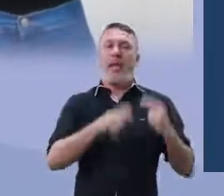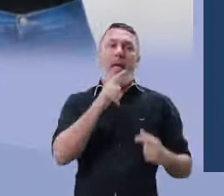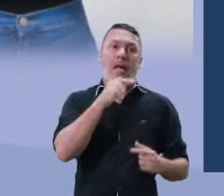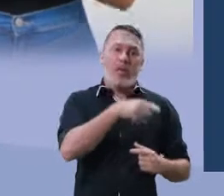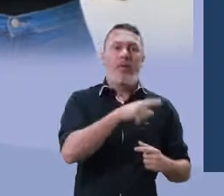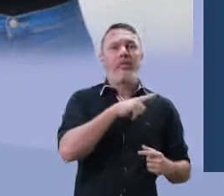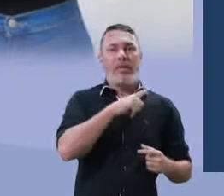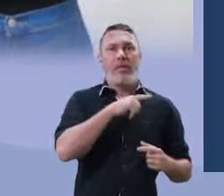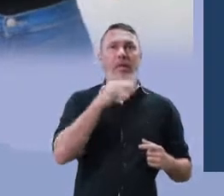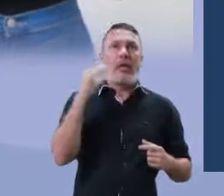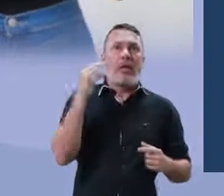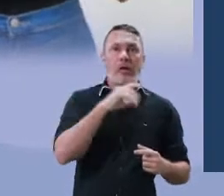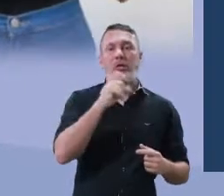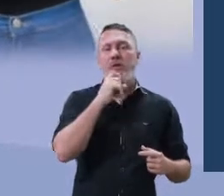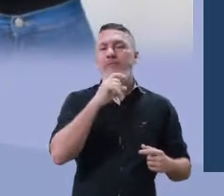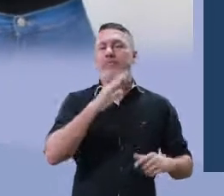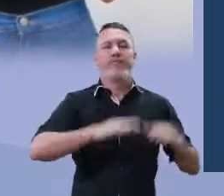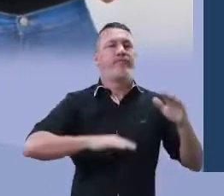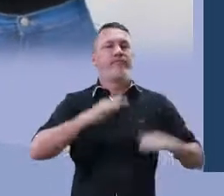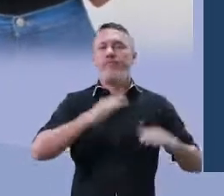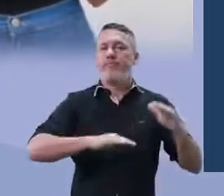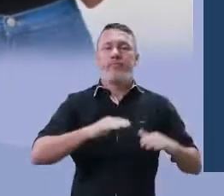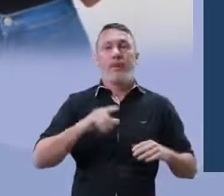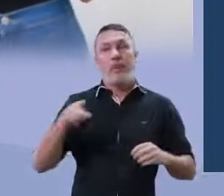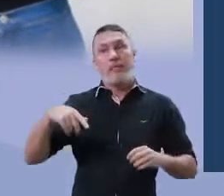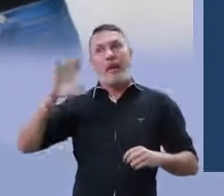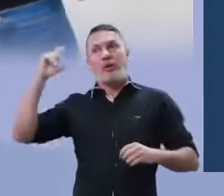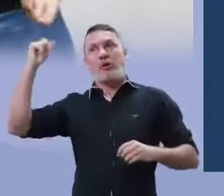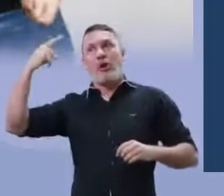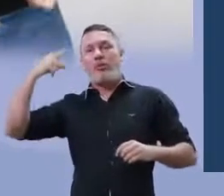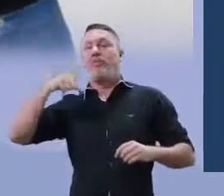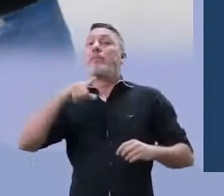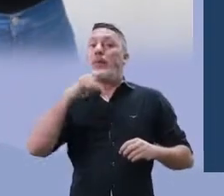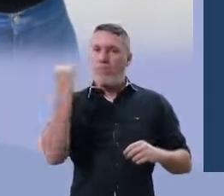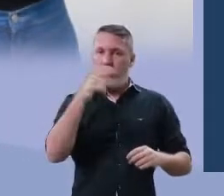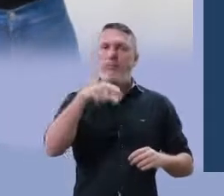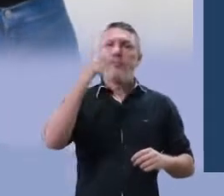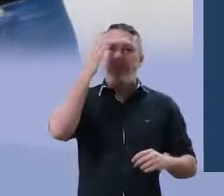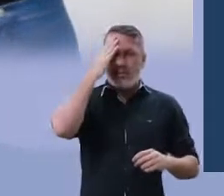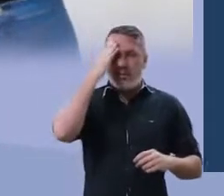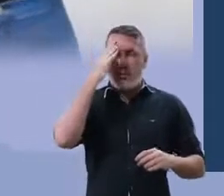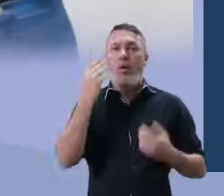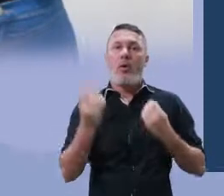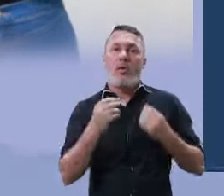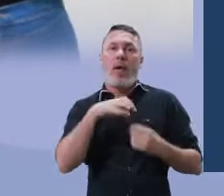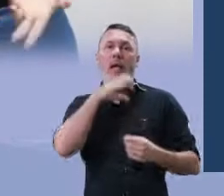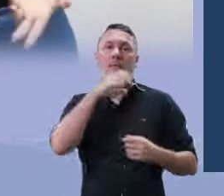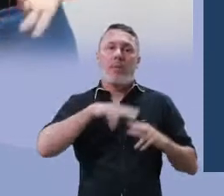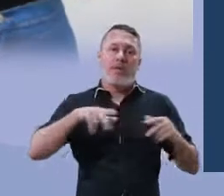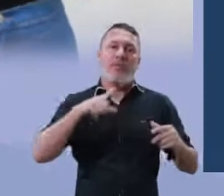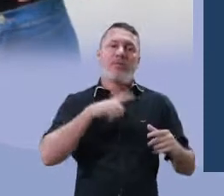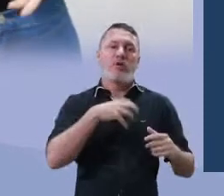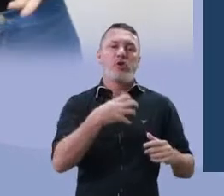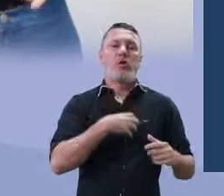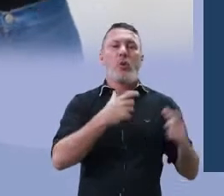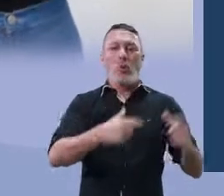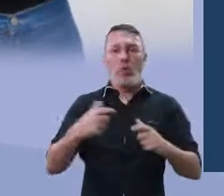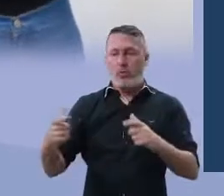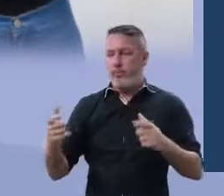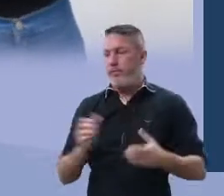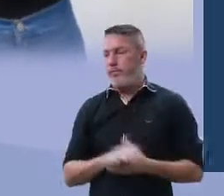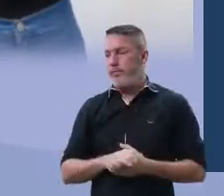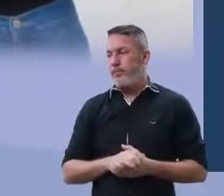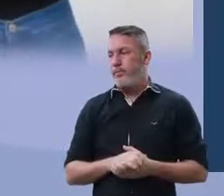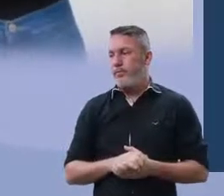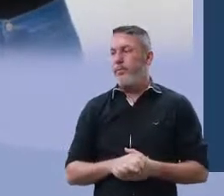uma variação muito grande. A água varia muito pouco devido ao seu alto calor específico. Isso é uma propriedade muito importante para